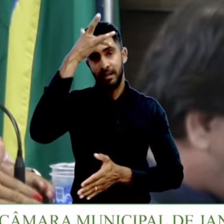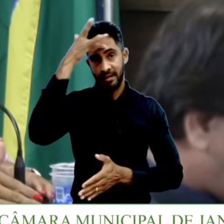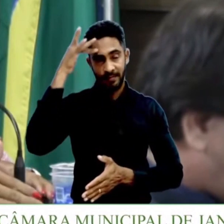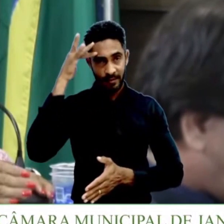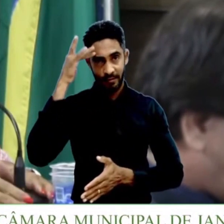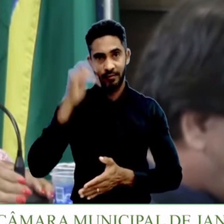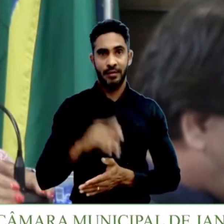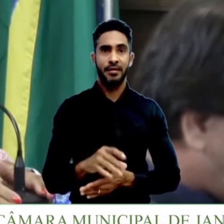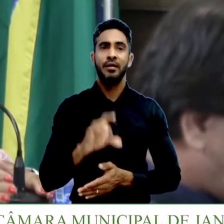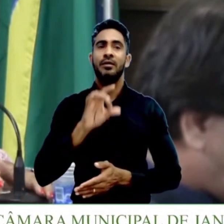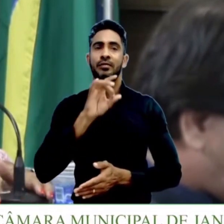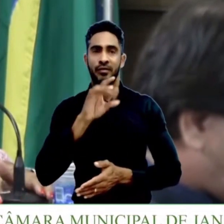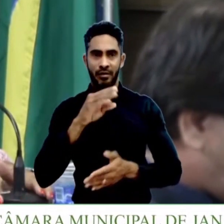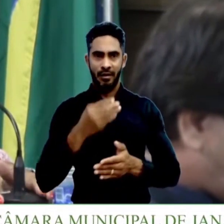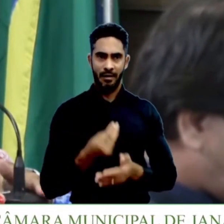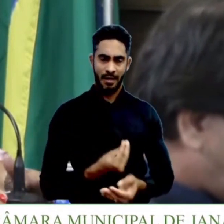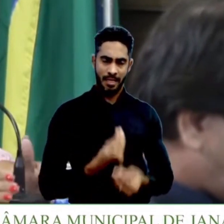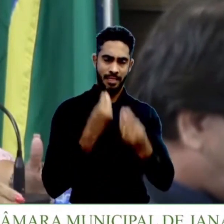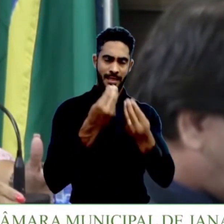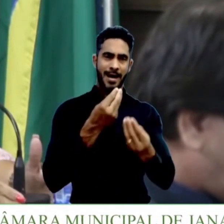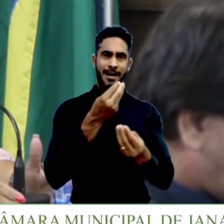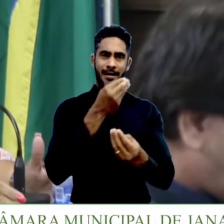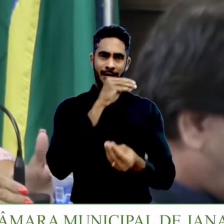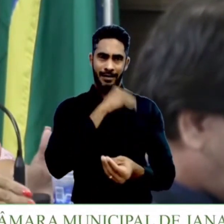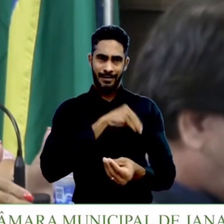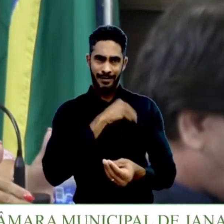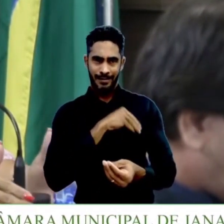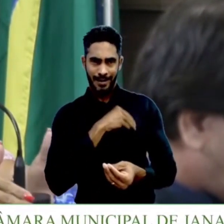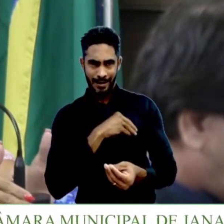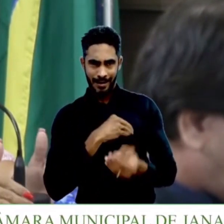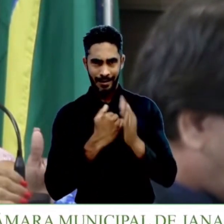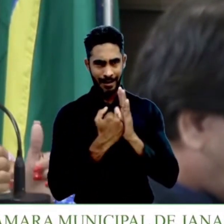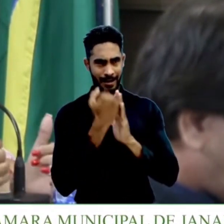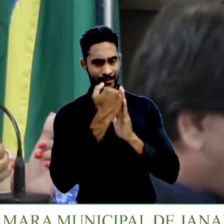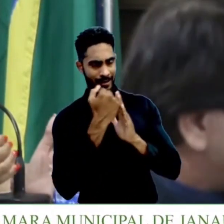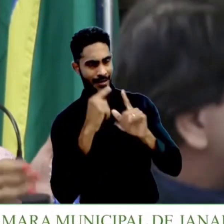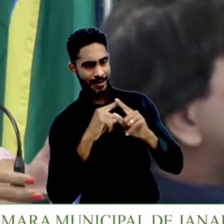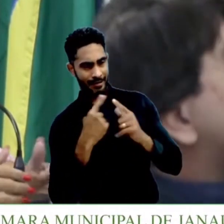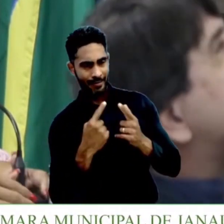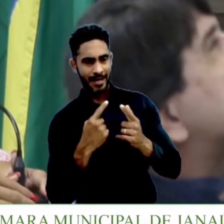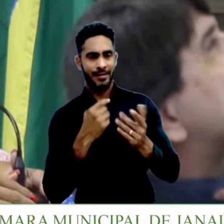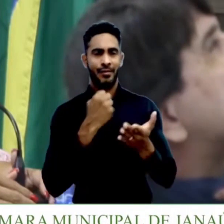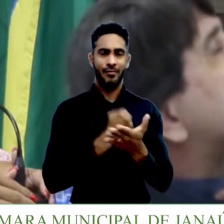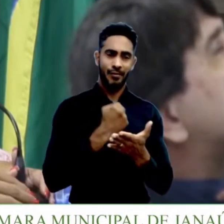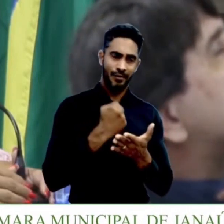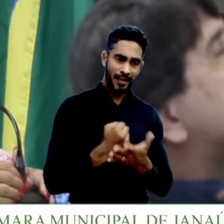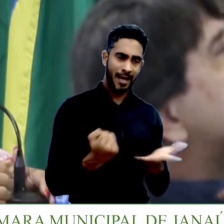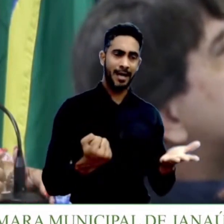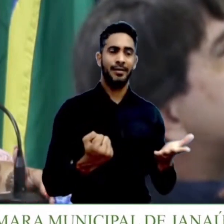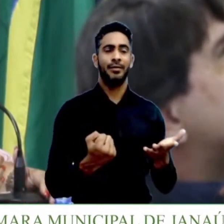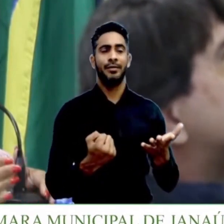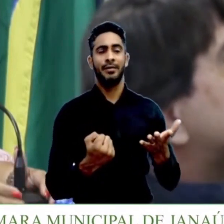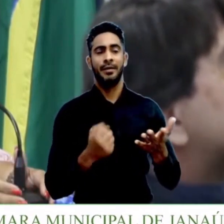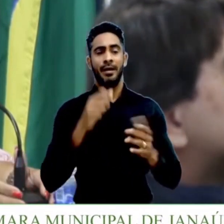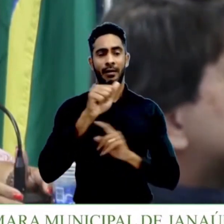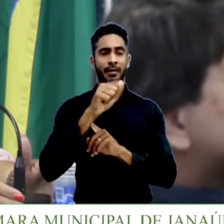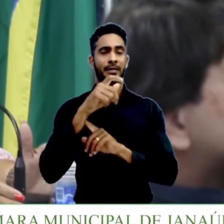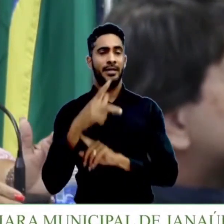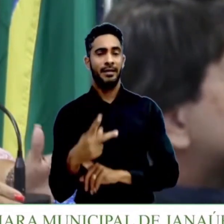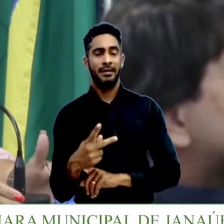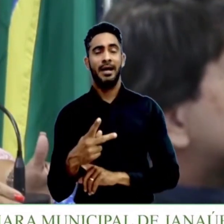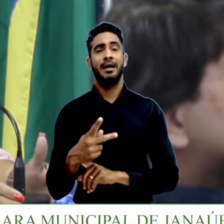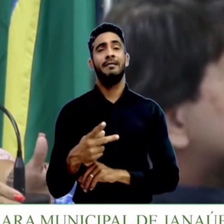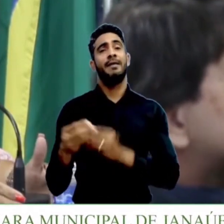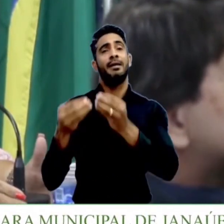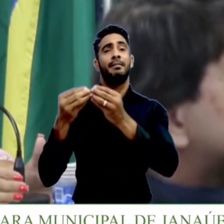apoio. Não adianta só subir o salário, porque quando chegar para uma designação, quando chegar para aposentadoria, isso aí